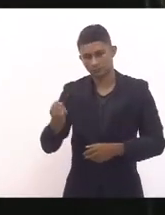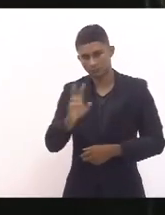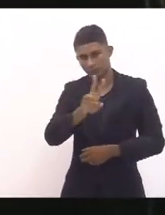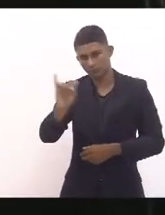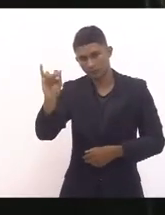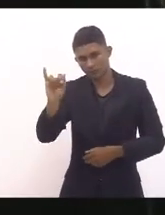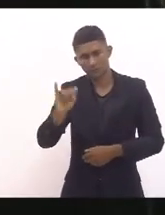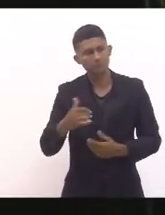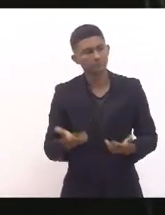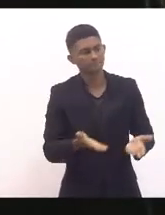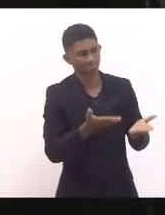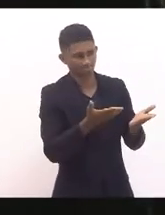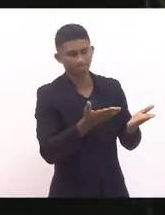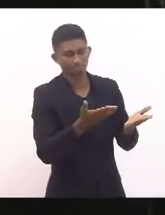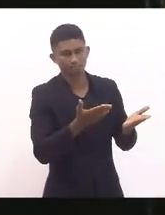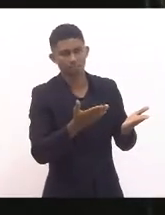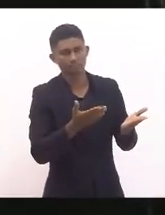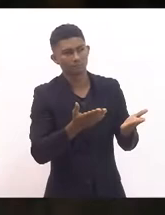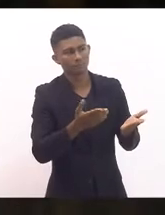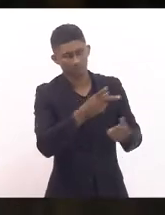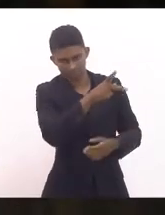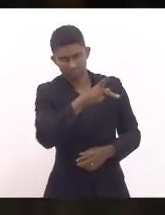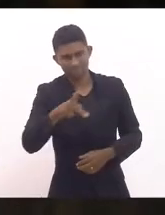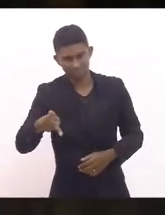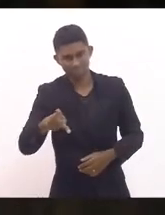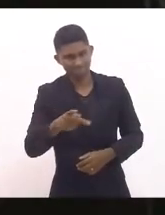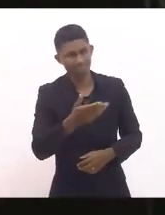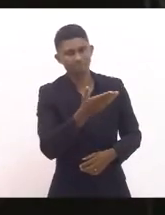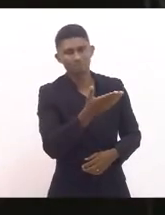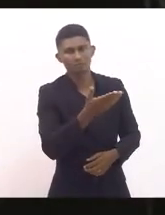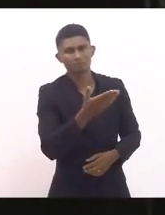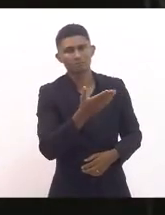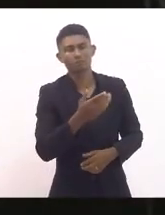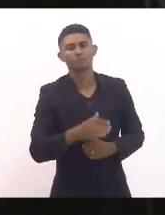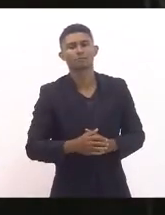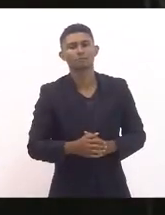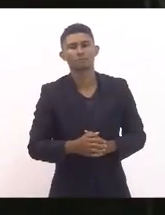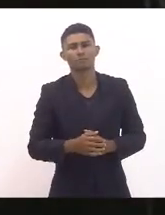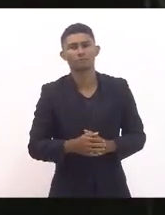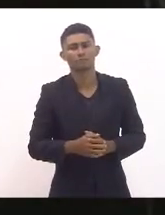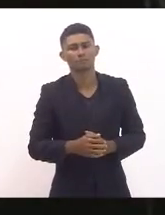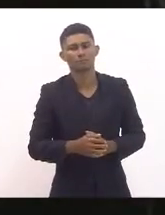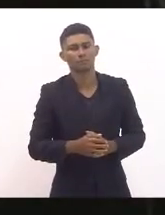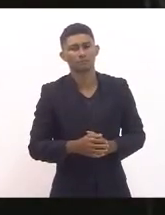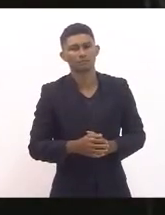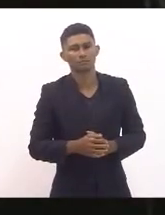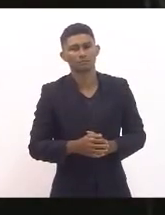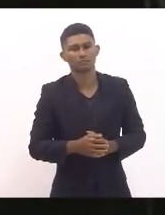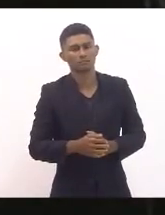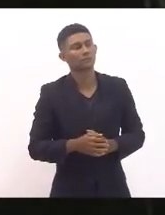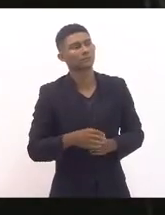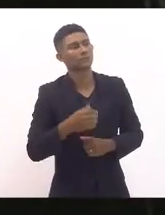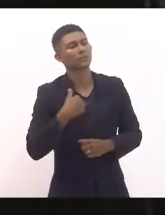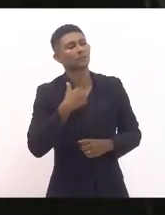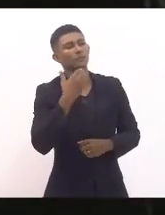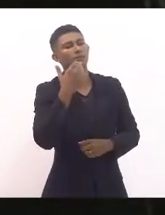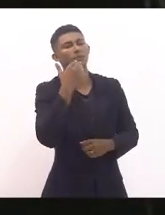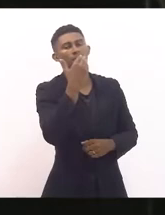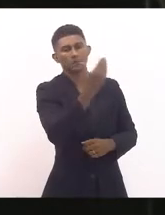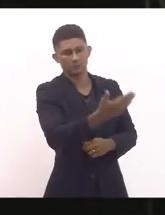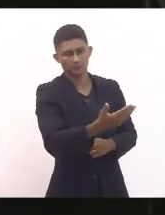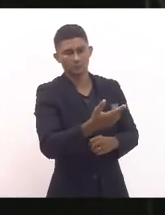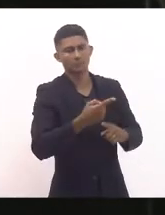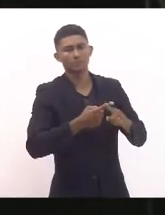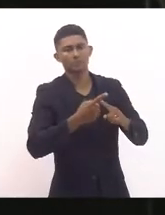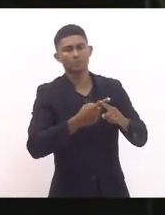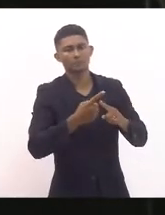Deputado André Sileno, presidente. Sim. Gostaria de interferir junto à Vossa Excelência, já que esse é um